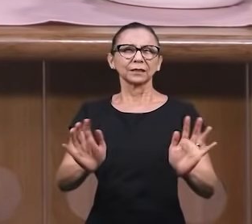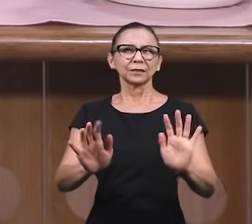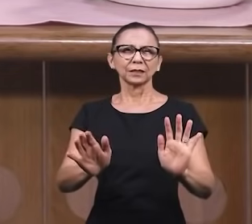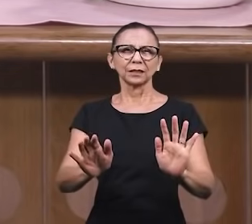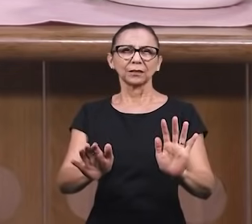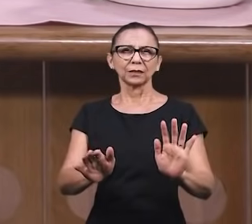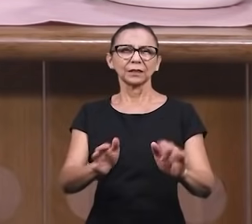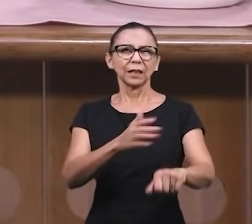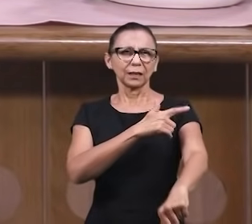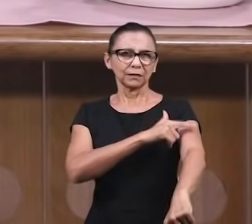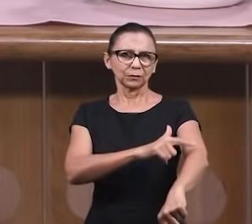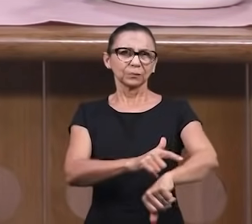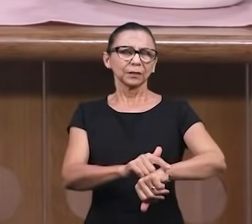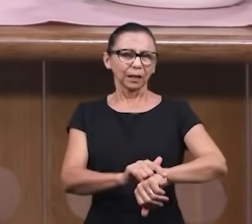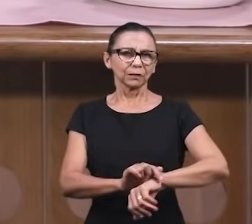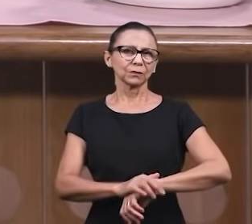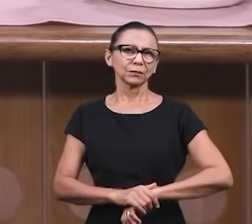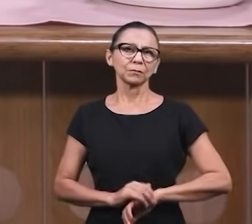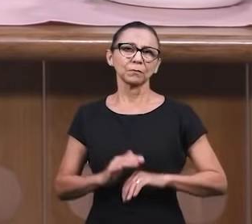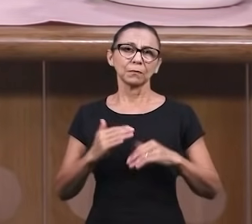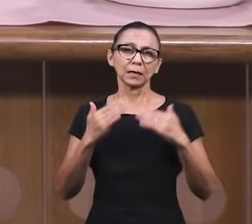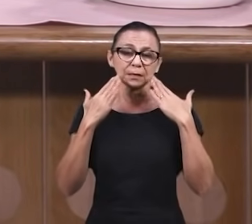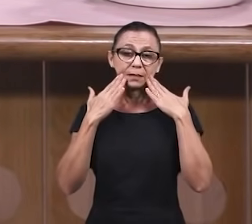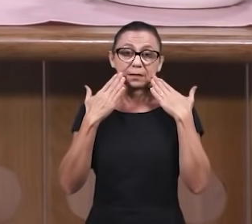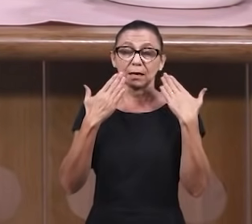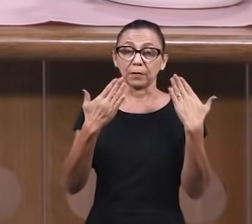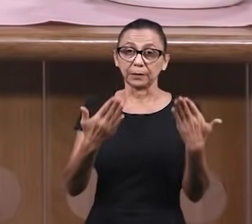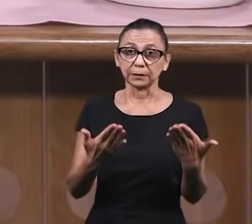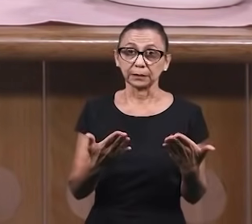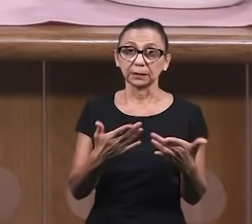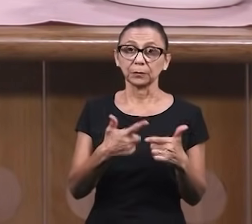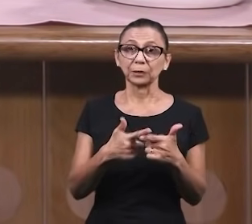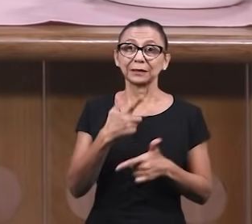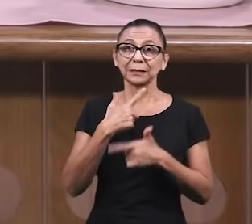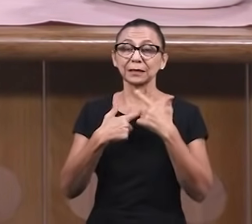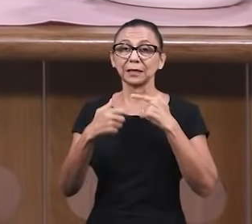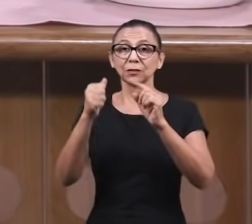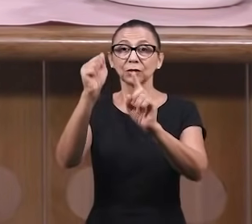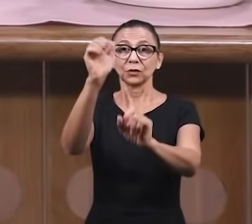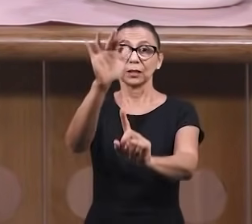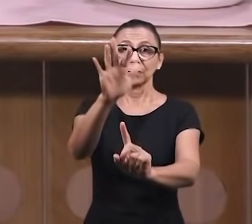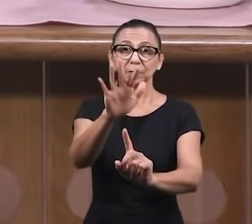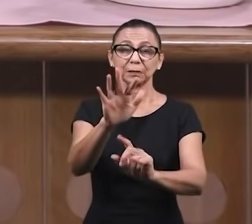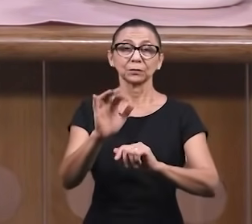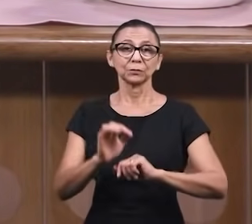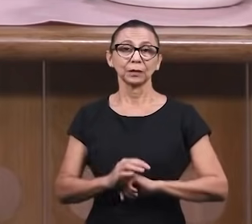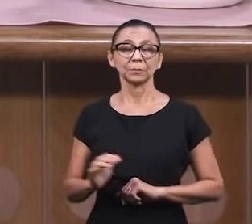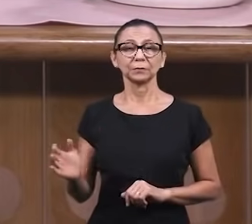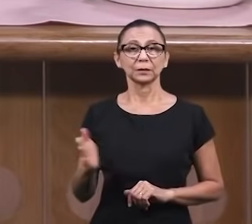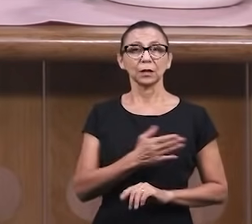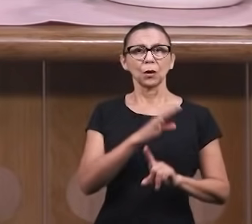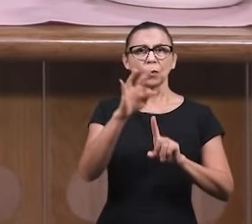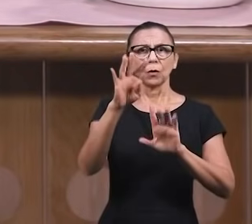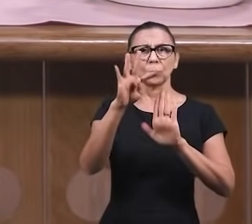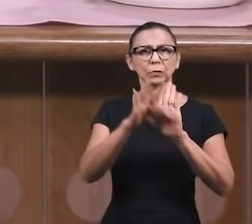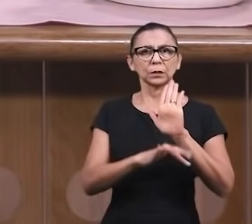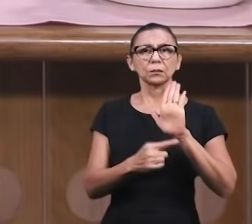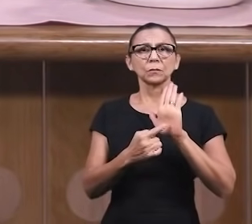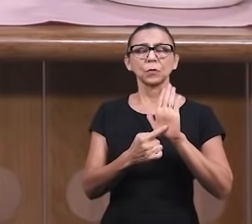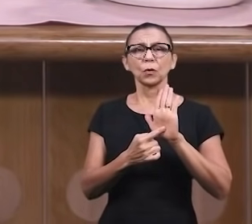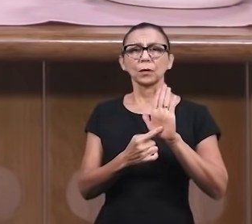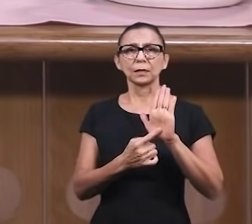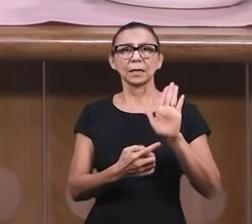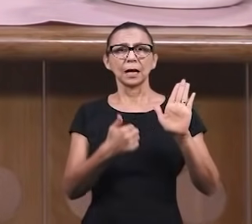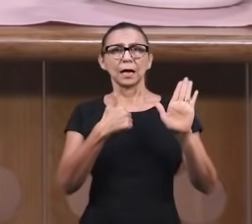disposição para te abençoar. Então o texto diz assim, eis que estou à porta e bato. Então nessa